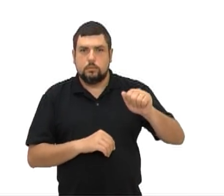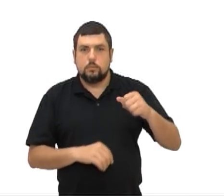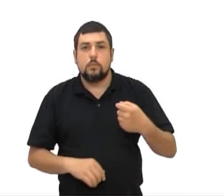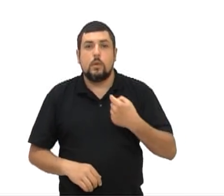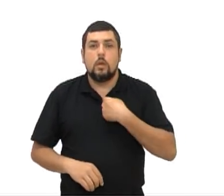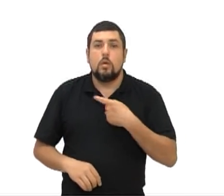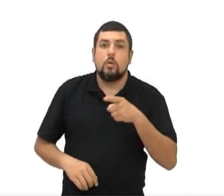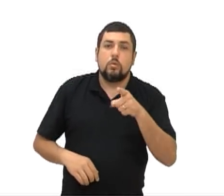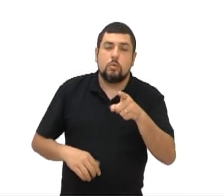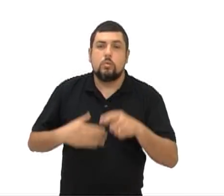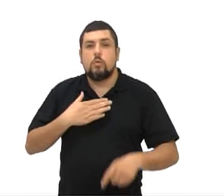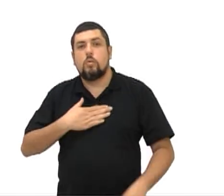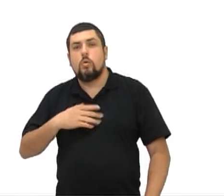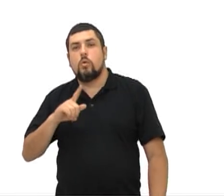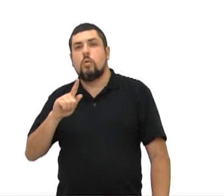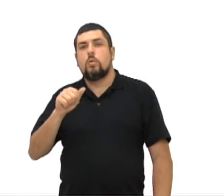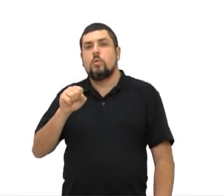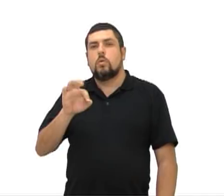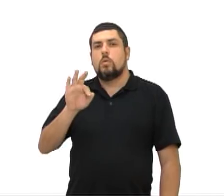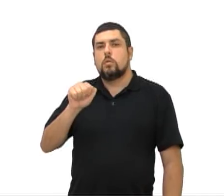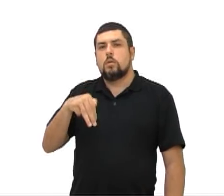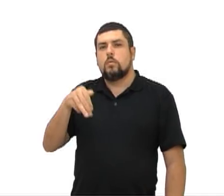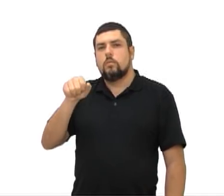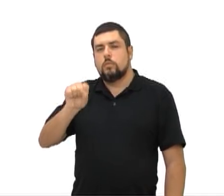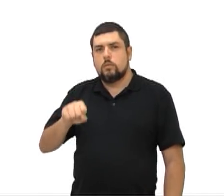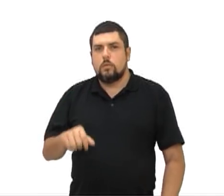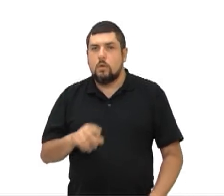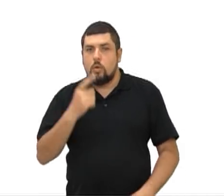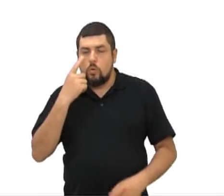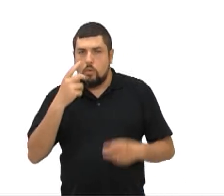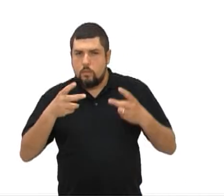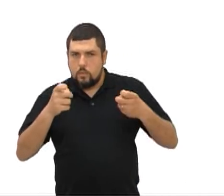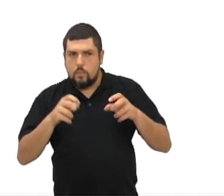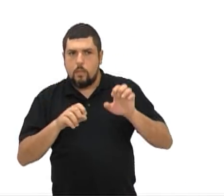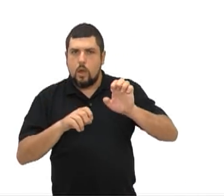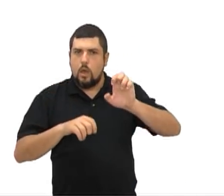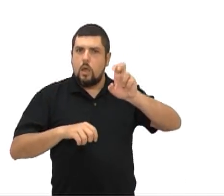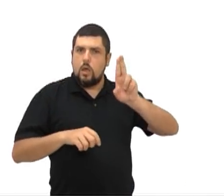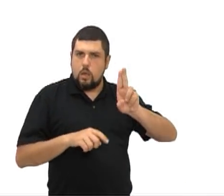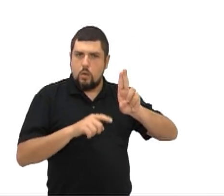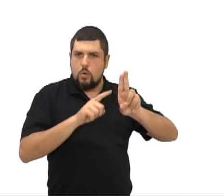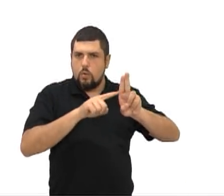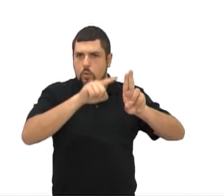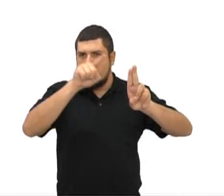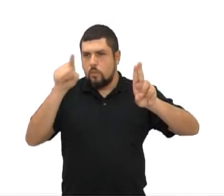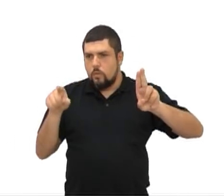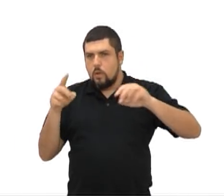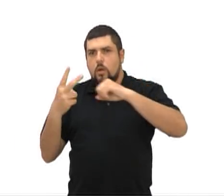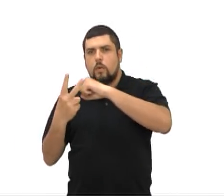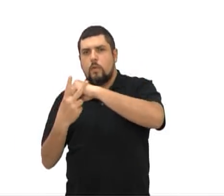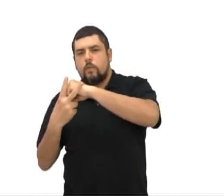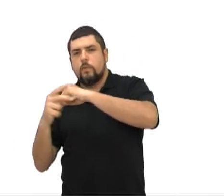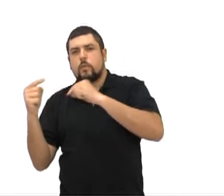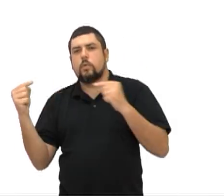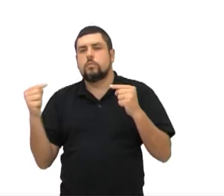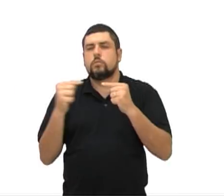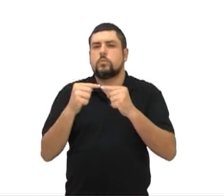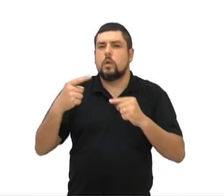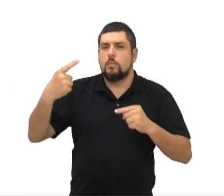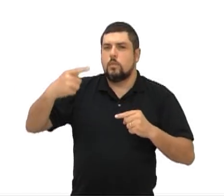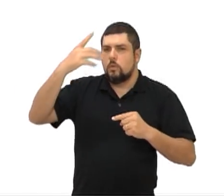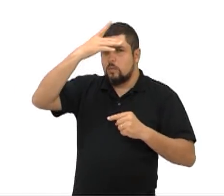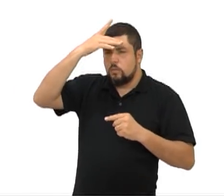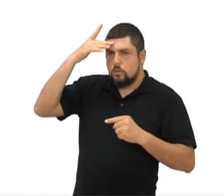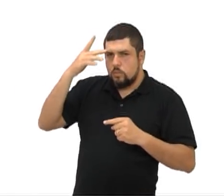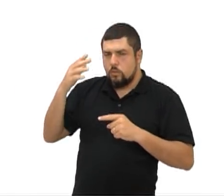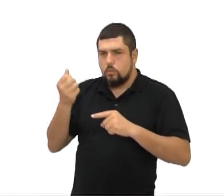tu gostamos de ler. Ó, se eu tenho o eu, o verbo vai ficar na primeira pessoa do plural. Depois eu tenho